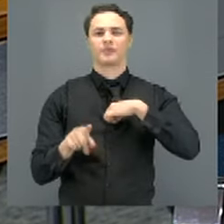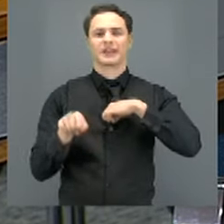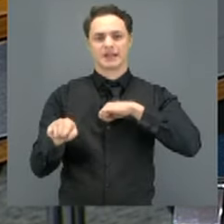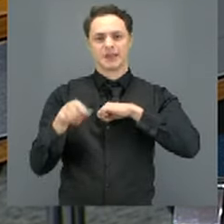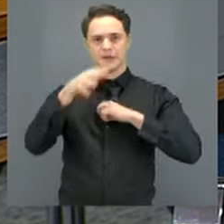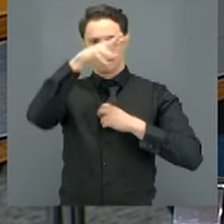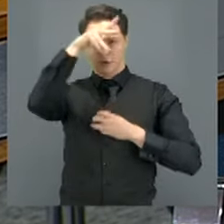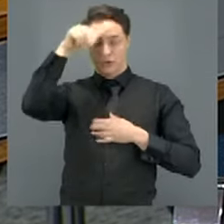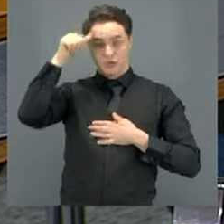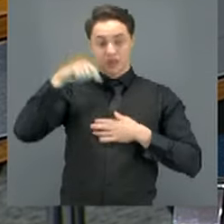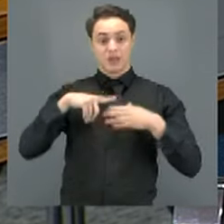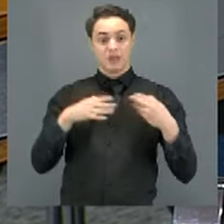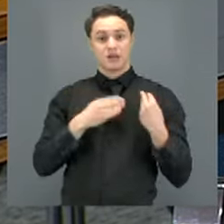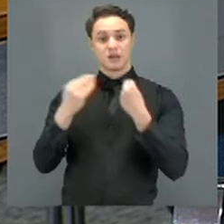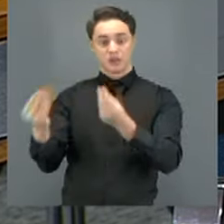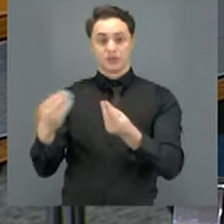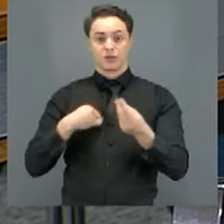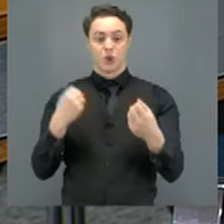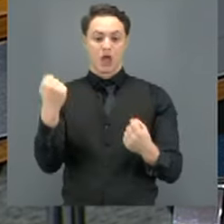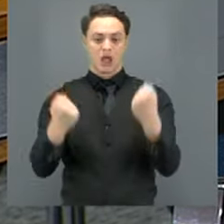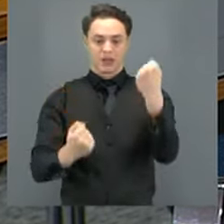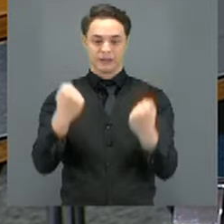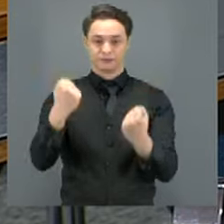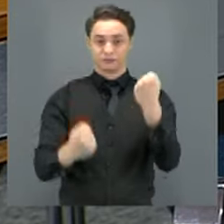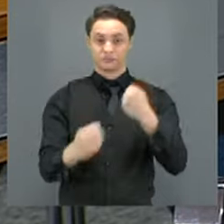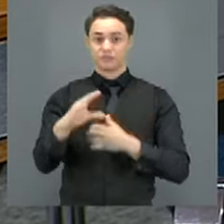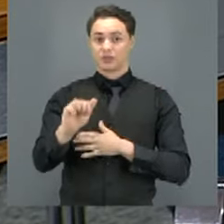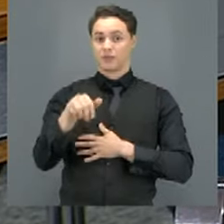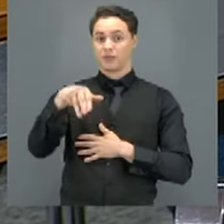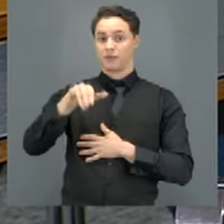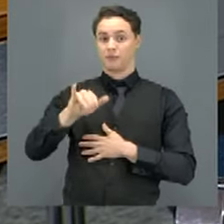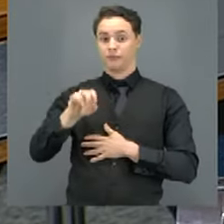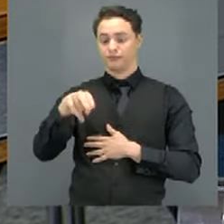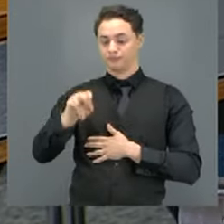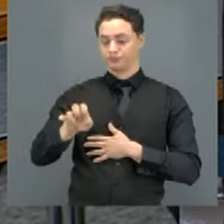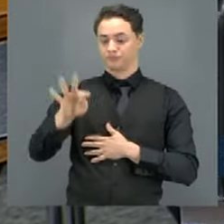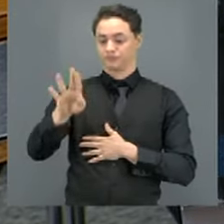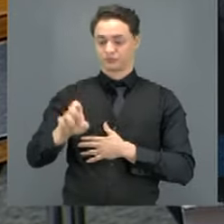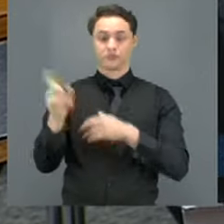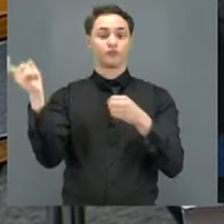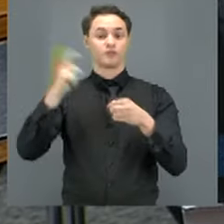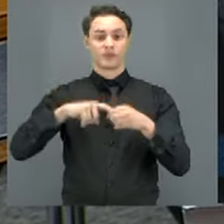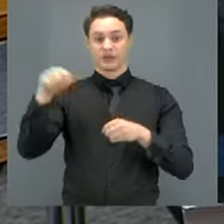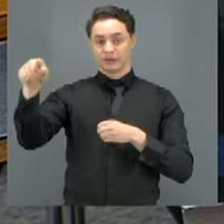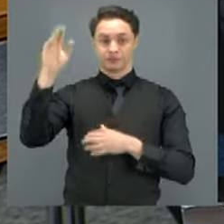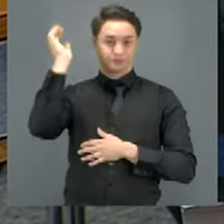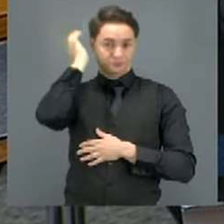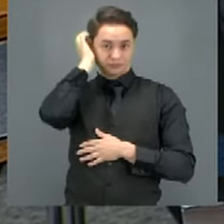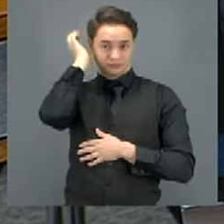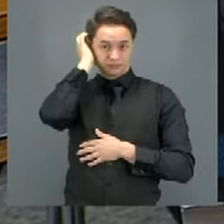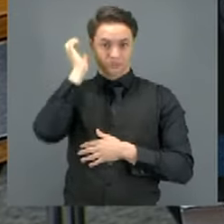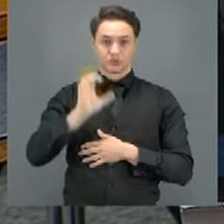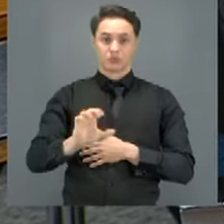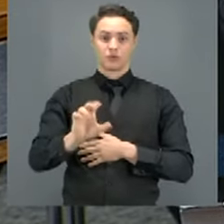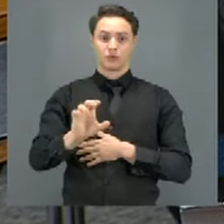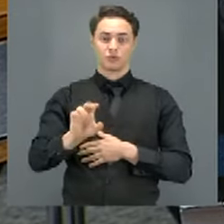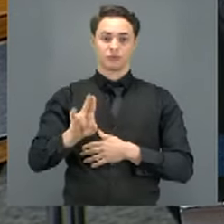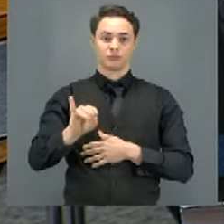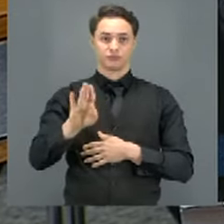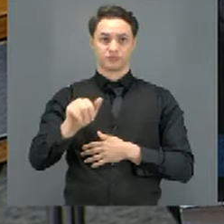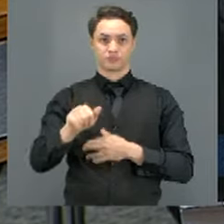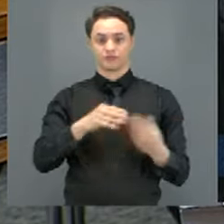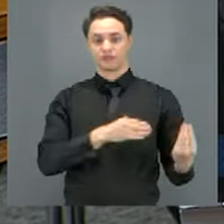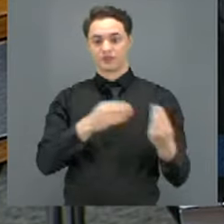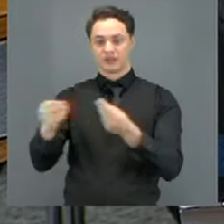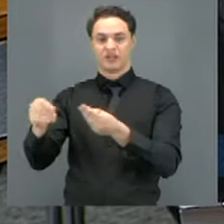doação de caminhonete semana passada, que eles vão agora no retorno para Cuiabá, vão pegar essa caminhonete e vão levar lá para a etnia